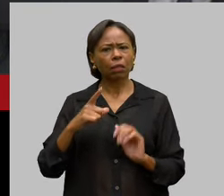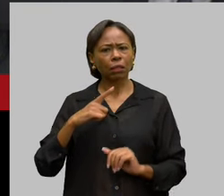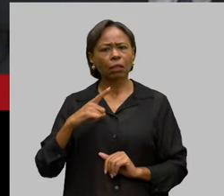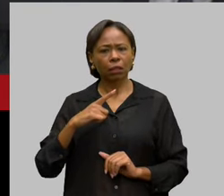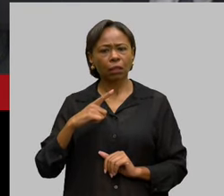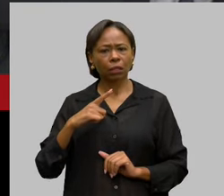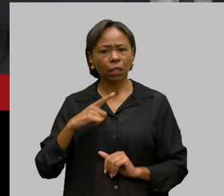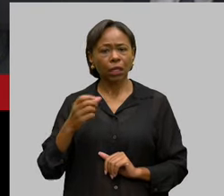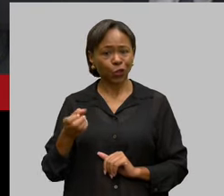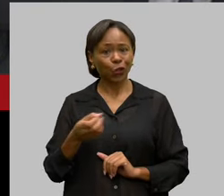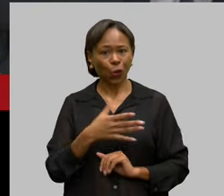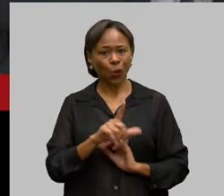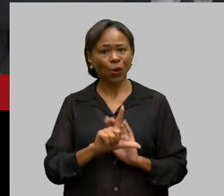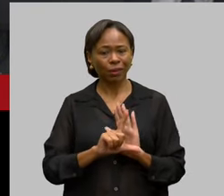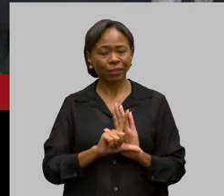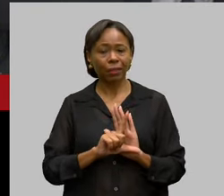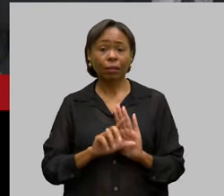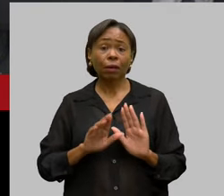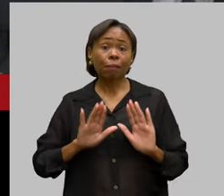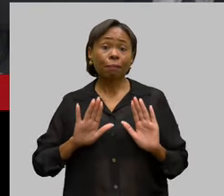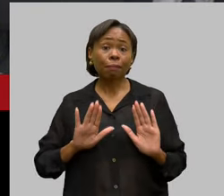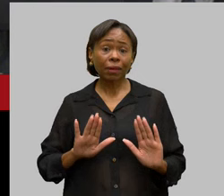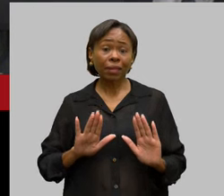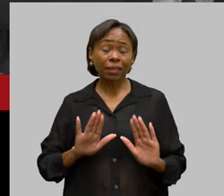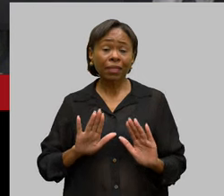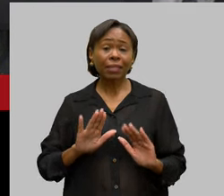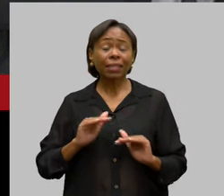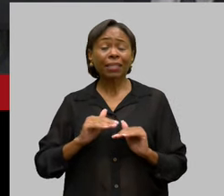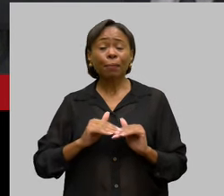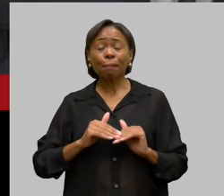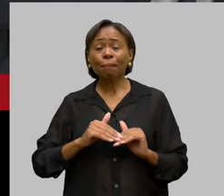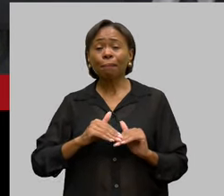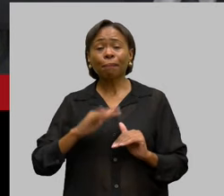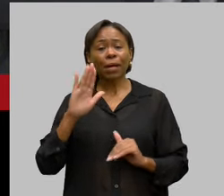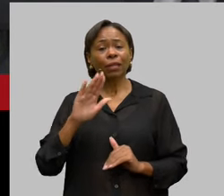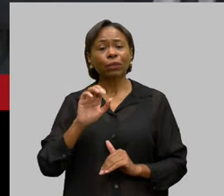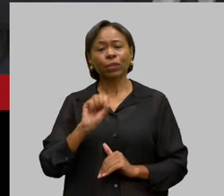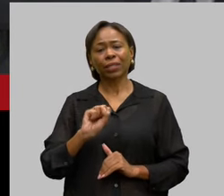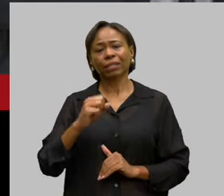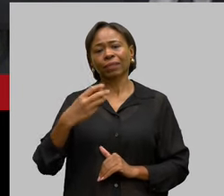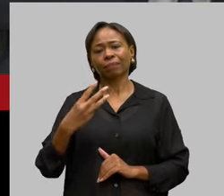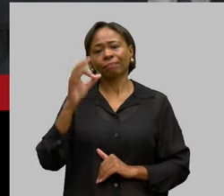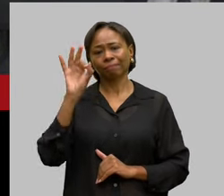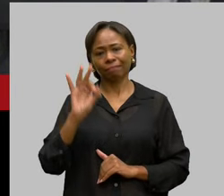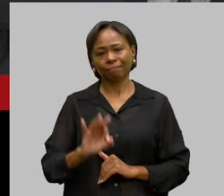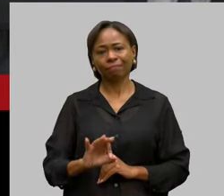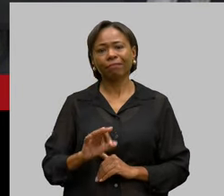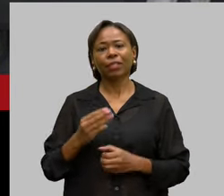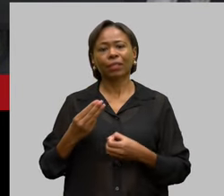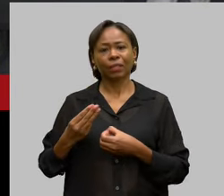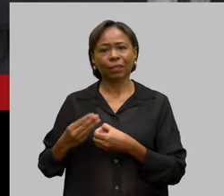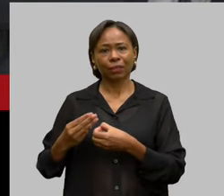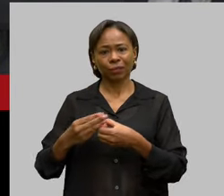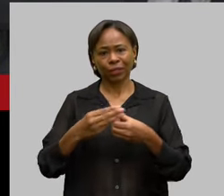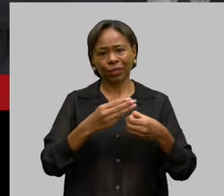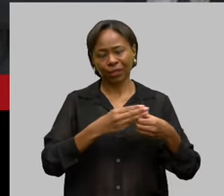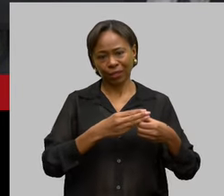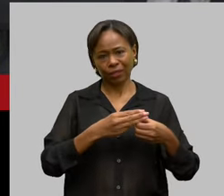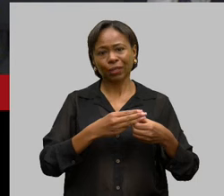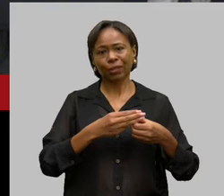decorei nós temos mais de 83% dos municípios que podem migrar se